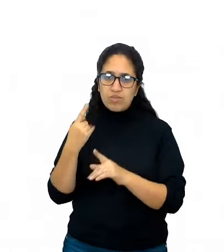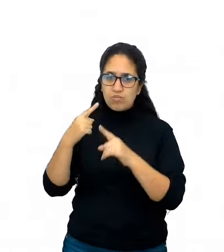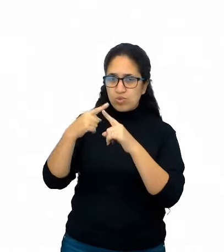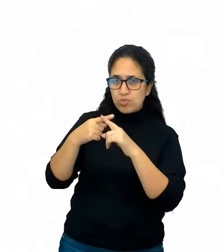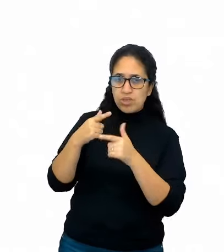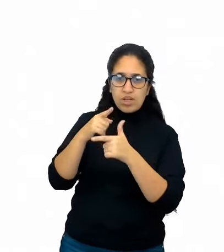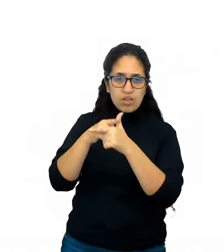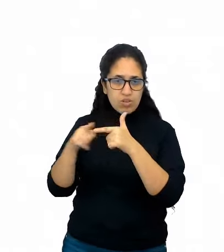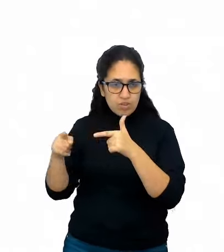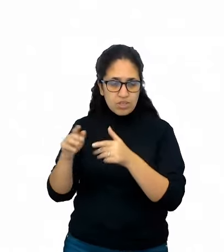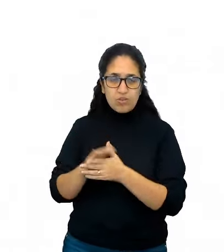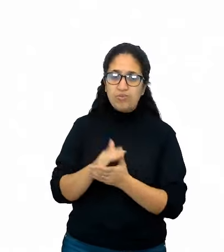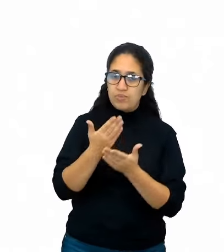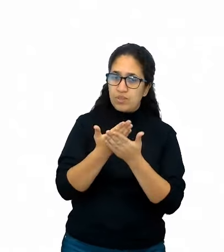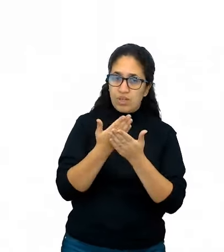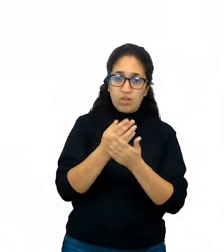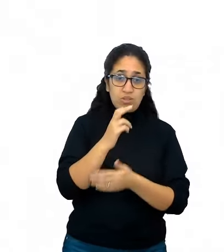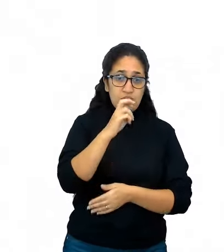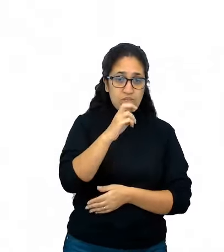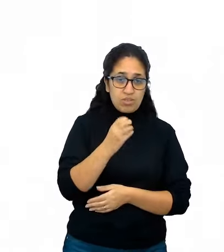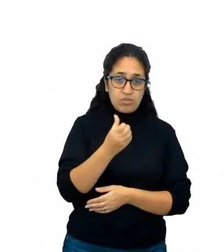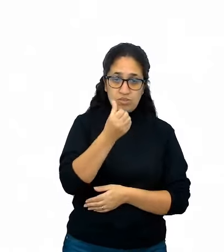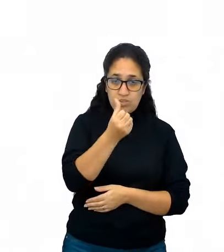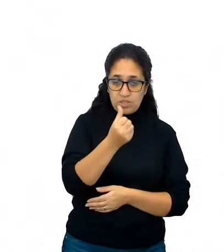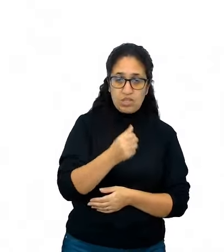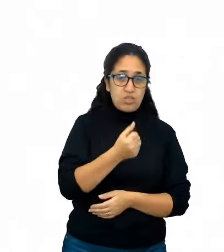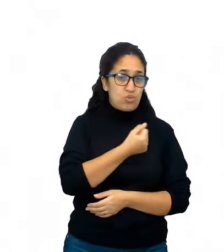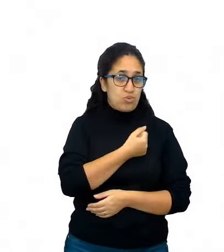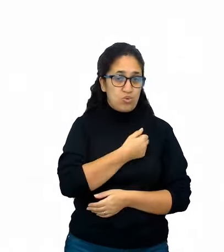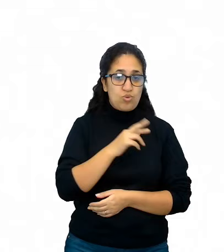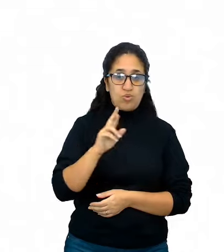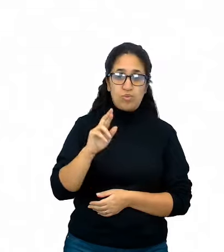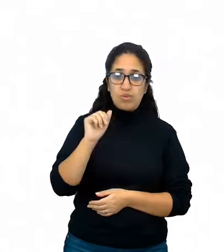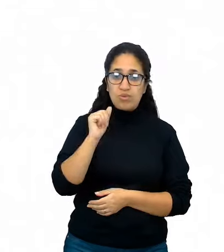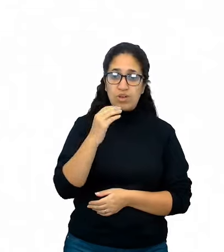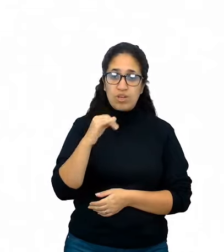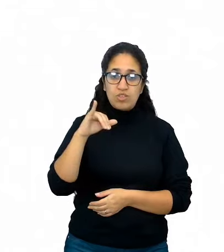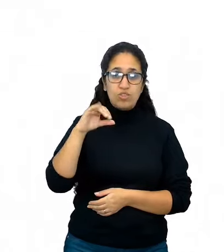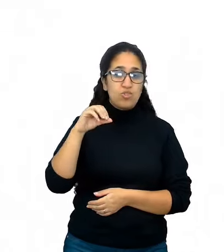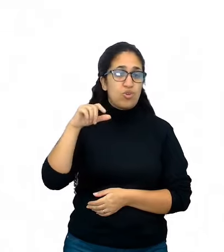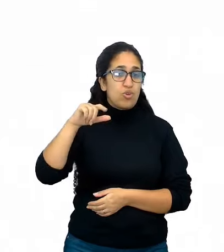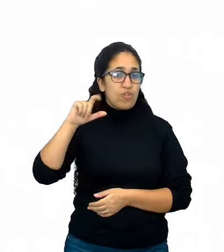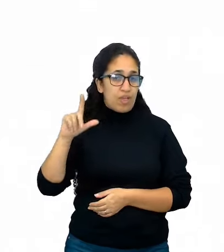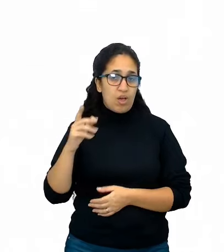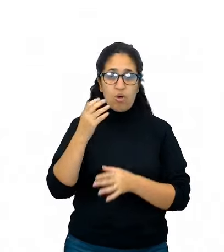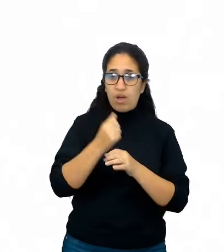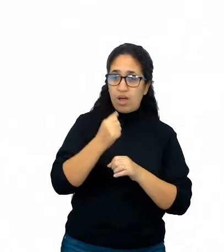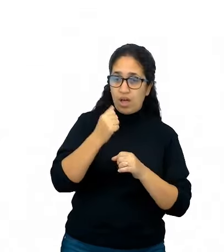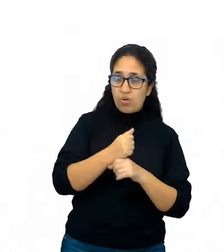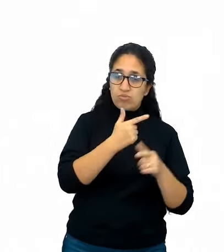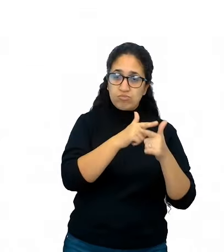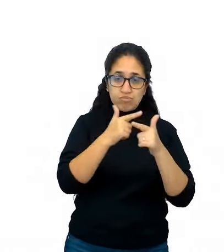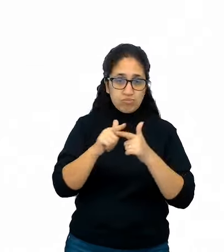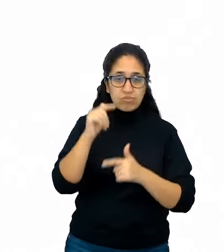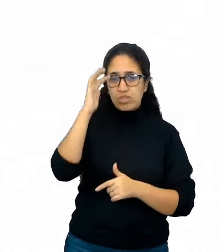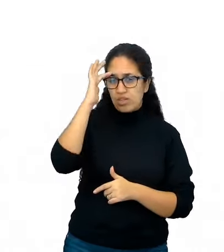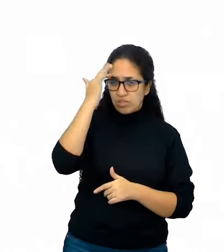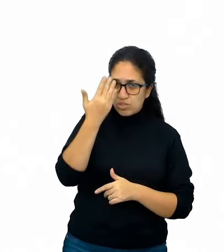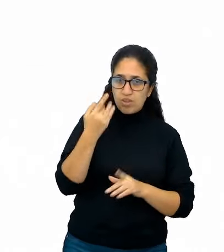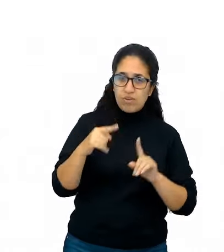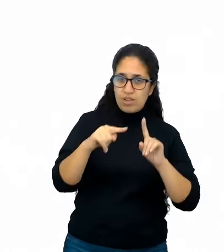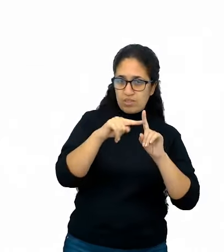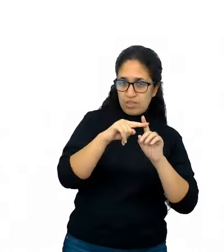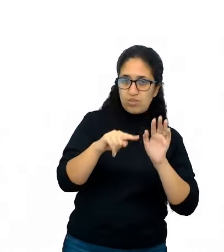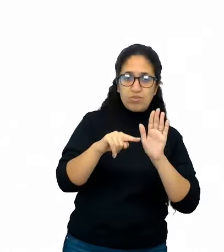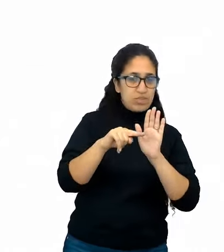e divisão. Aulas 5 e 6, números racionais, cálculo e resolução de problemas, adição